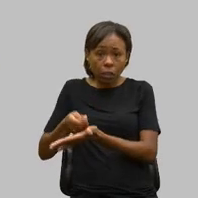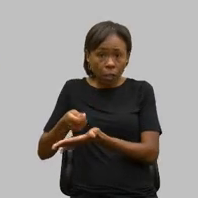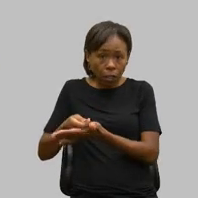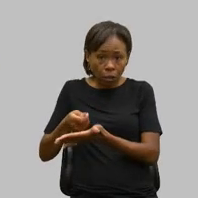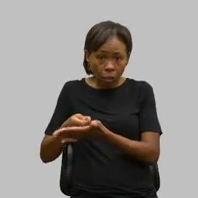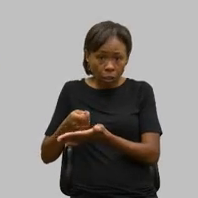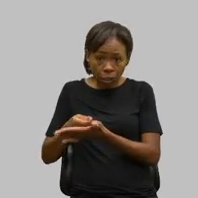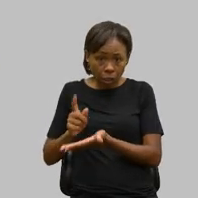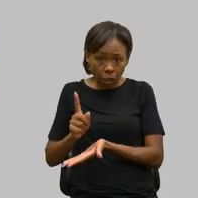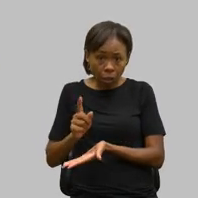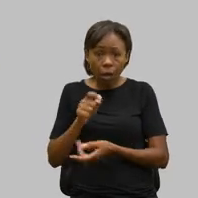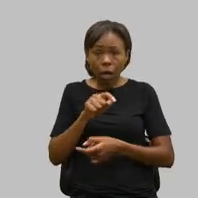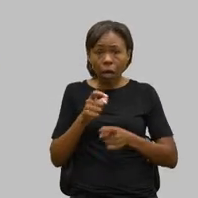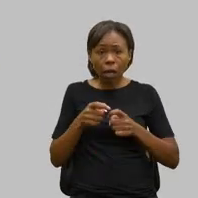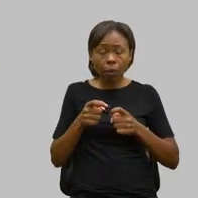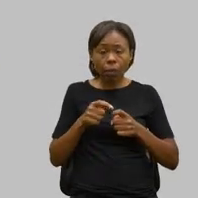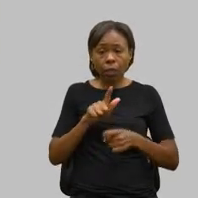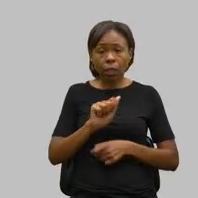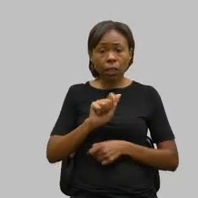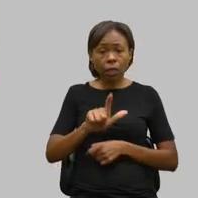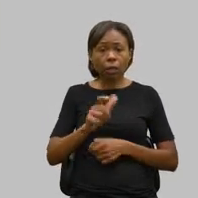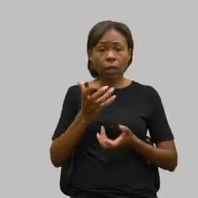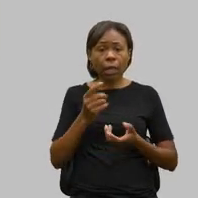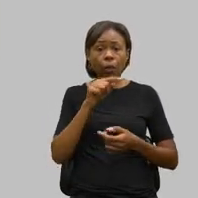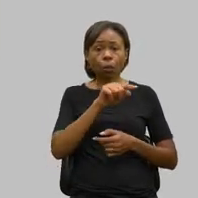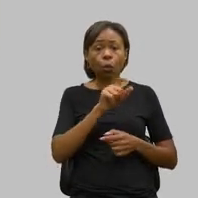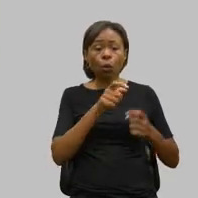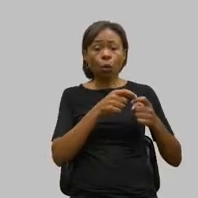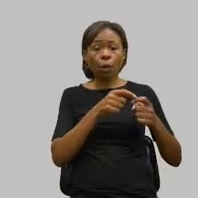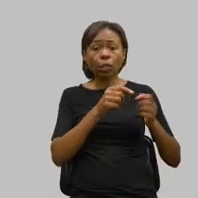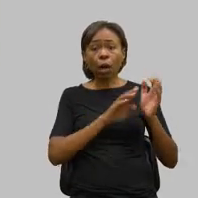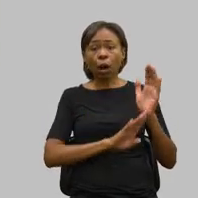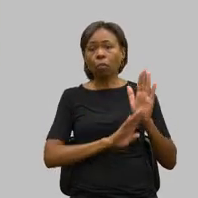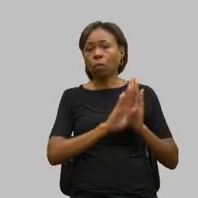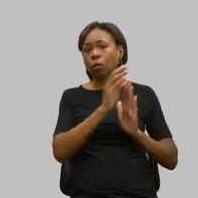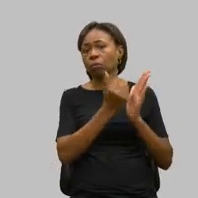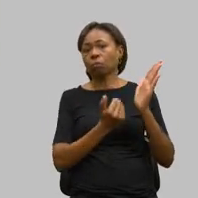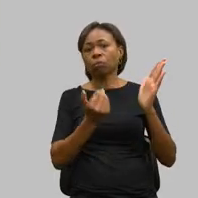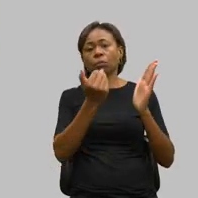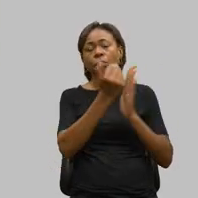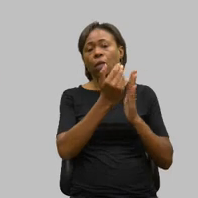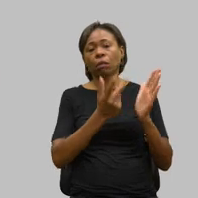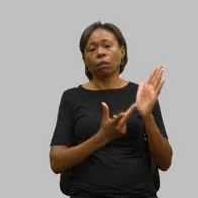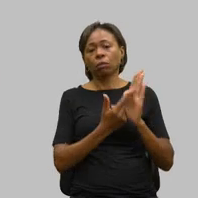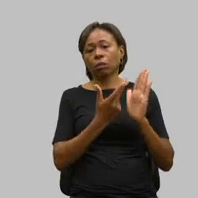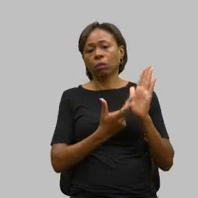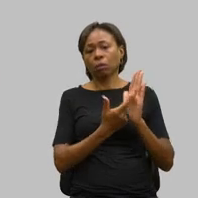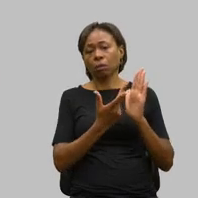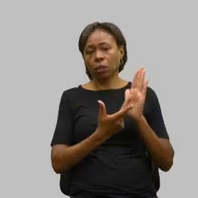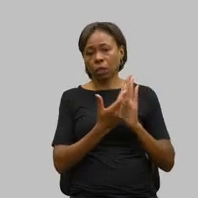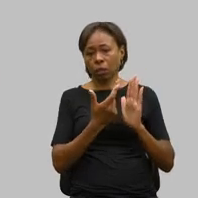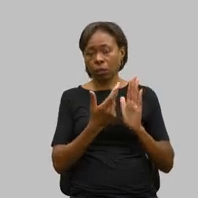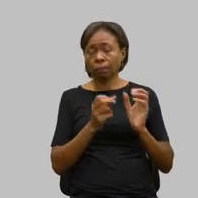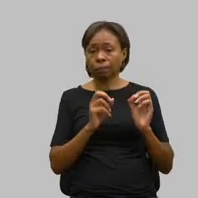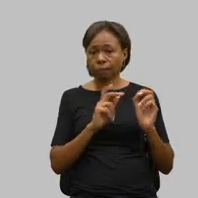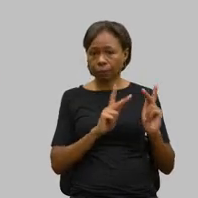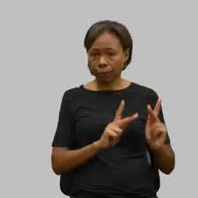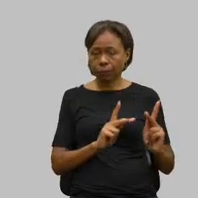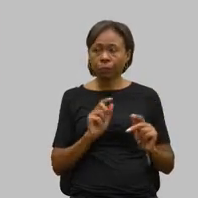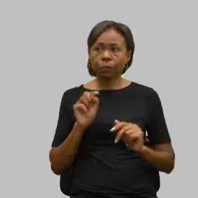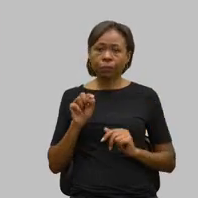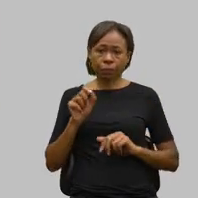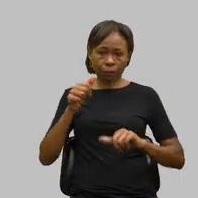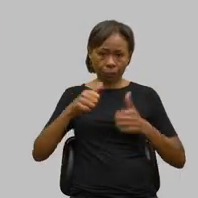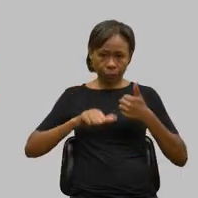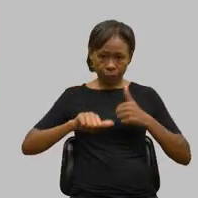doutora Gal quer que o Dils Godin aumente a cota. Muito bem. Aqui também, nessa avaliação,